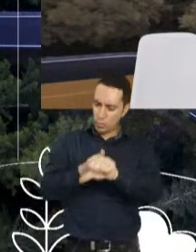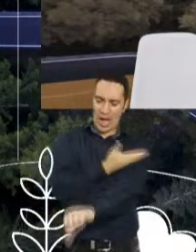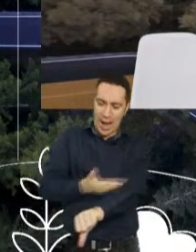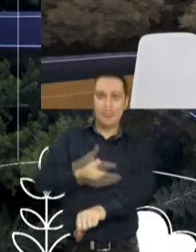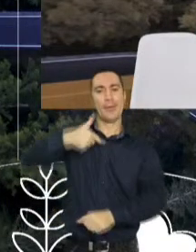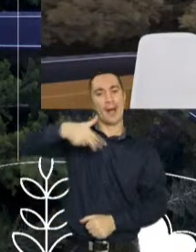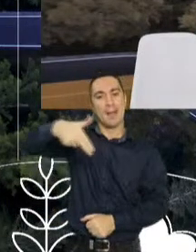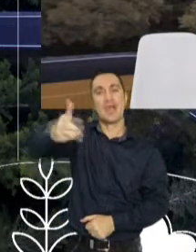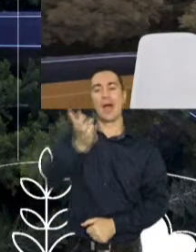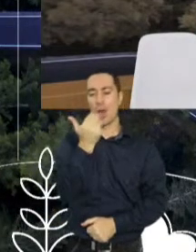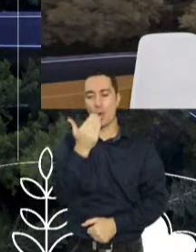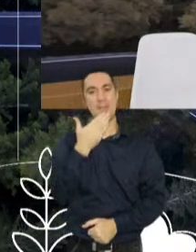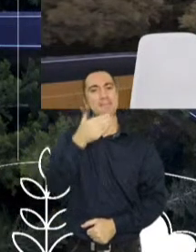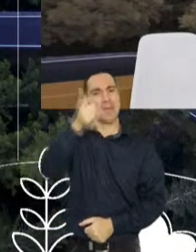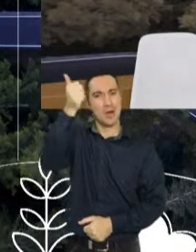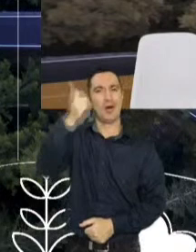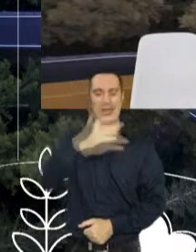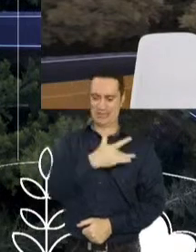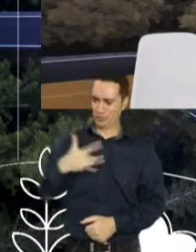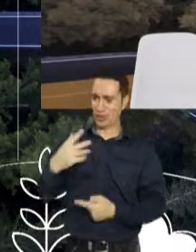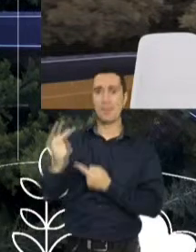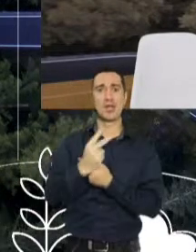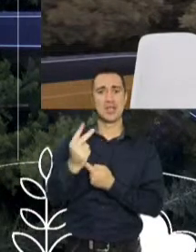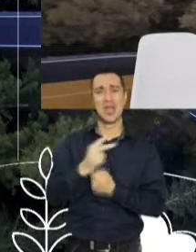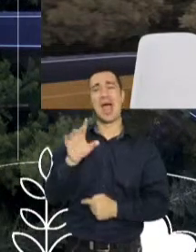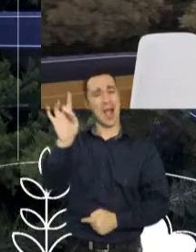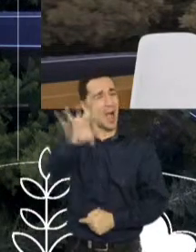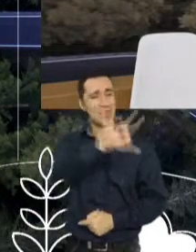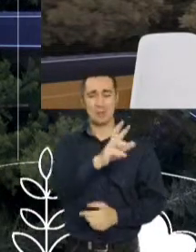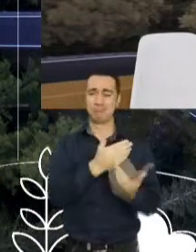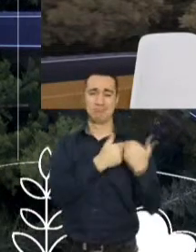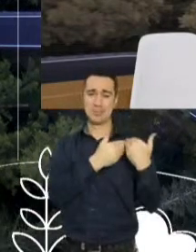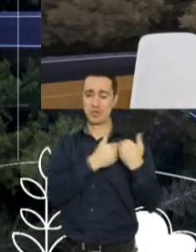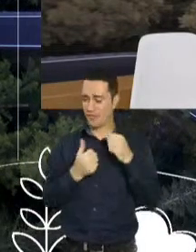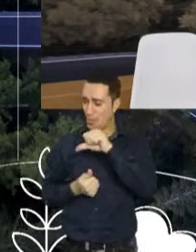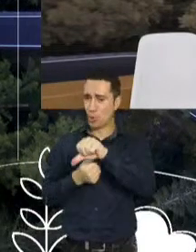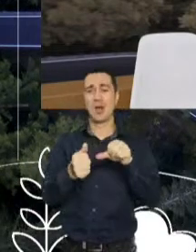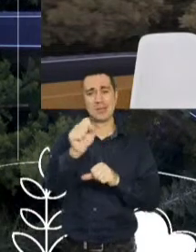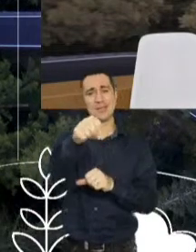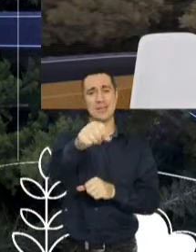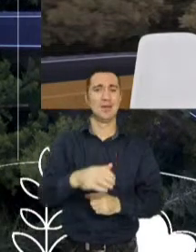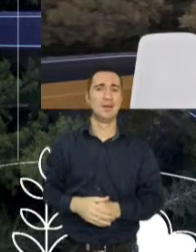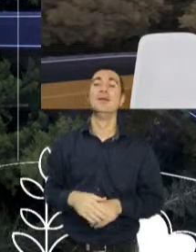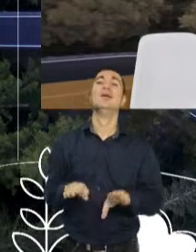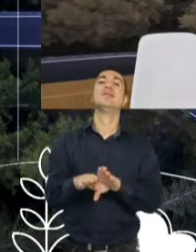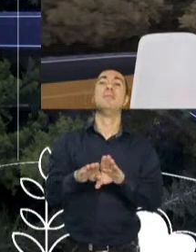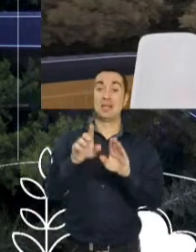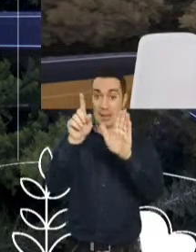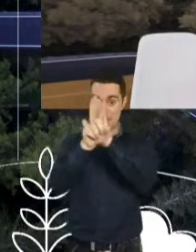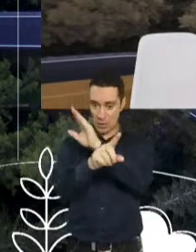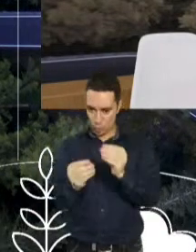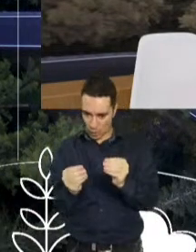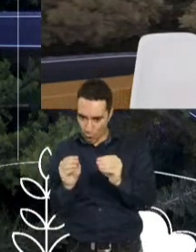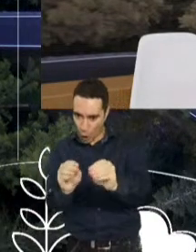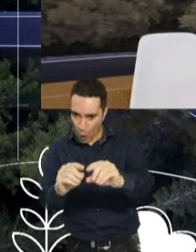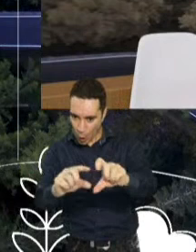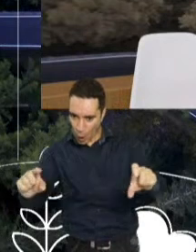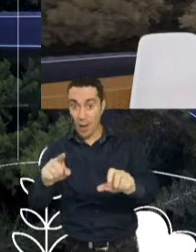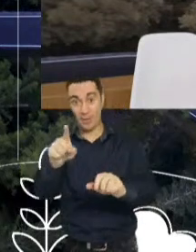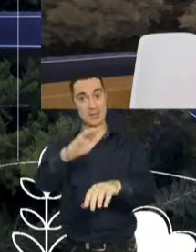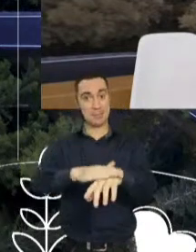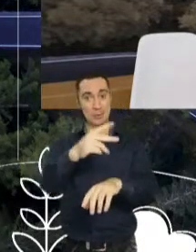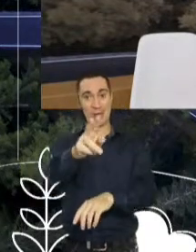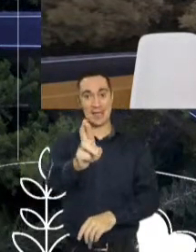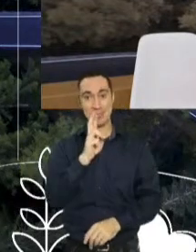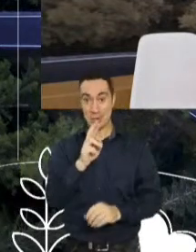costumes que envolvem todos nós individualmente também somos atores dessa mudança. Aqui, inclusive, tem uma pergunta, professor, que eu já vou passar essa